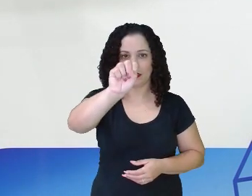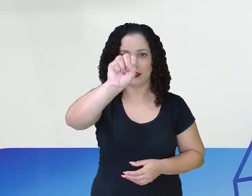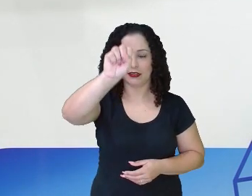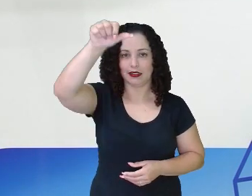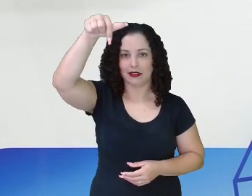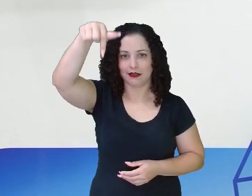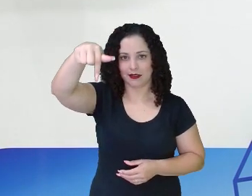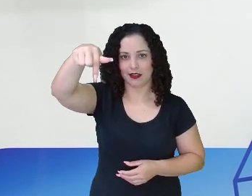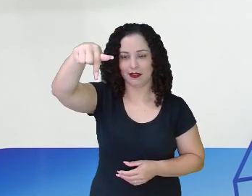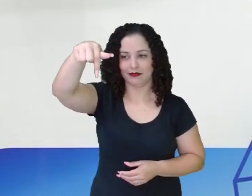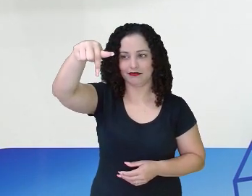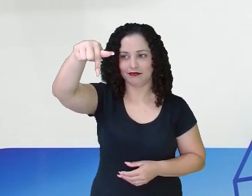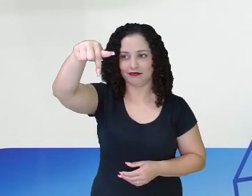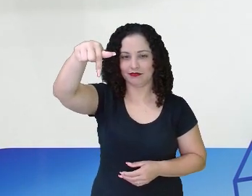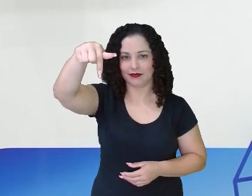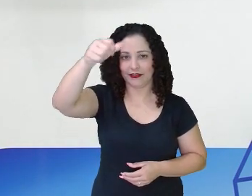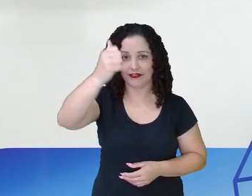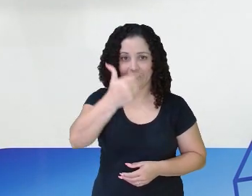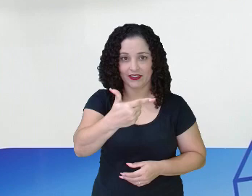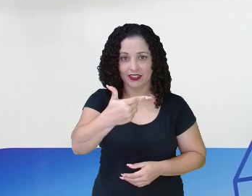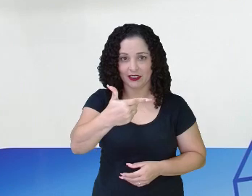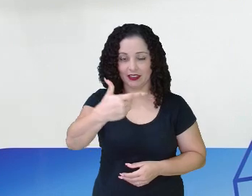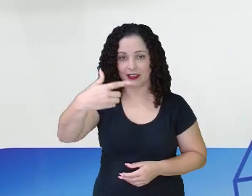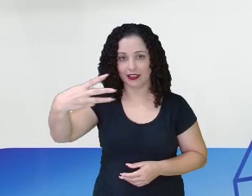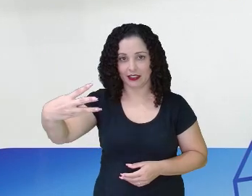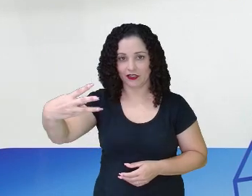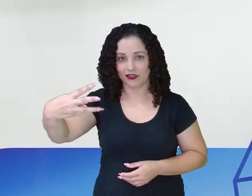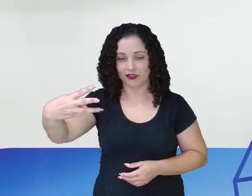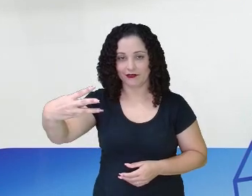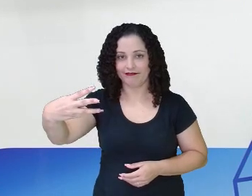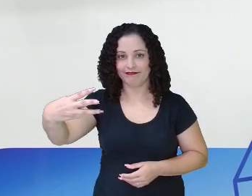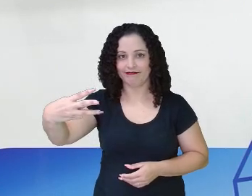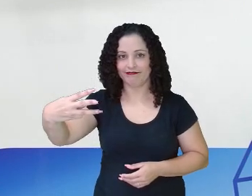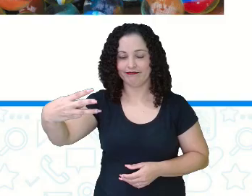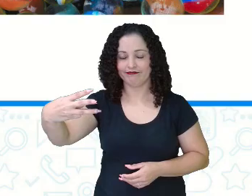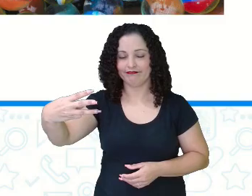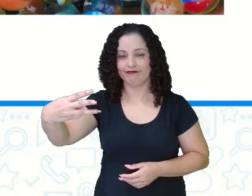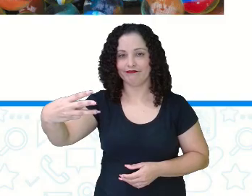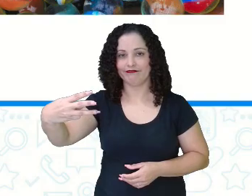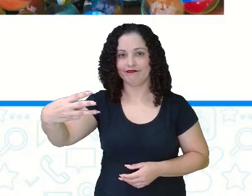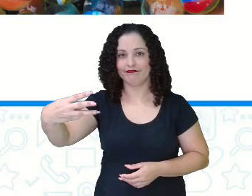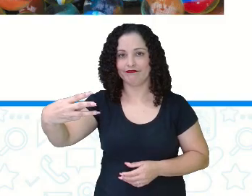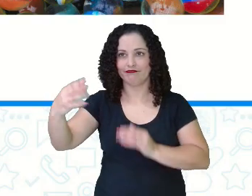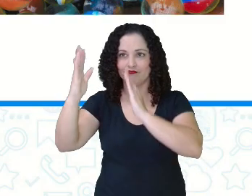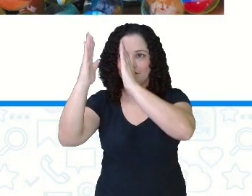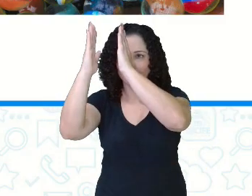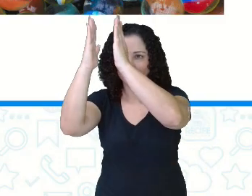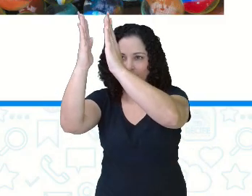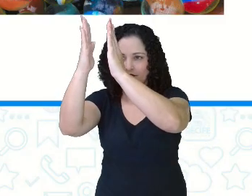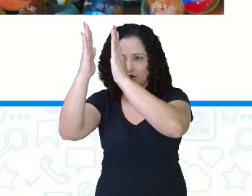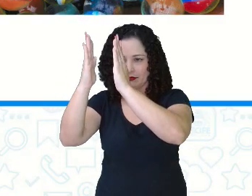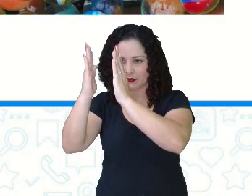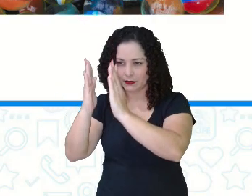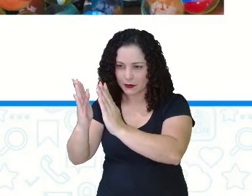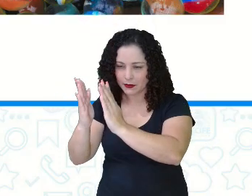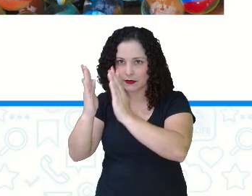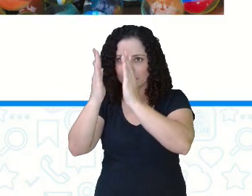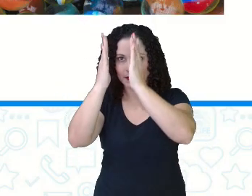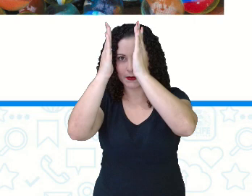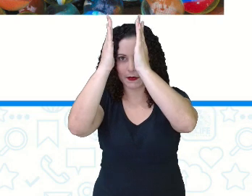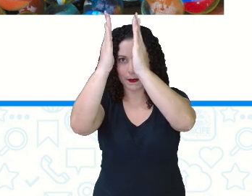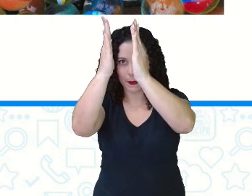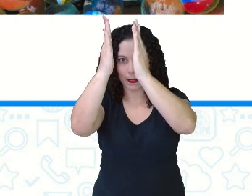Respeitei o valor posicional dos algarismos, ó. 87 mais 23, ó. Unidade embaixo de